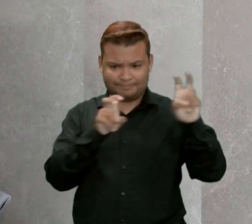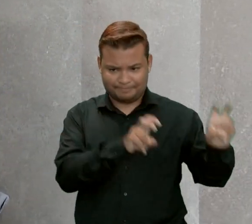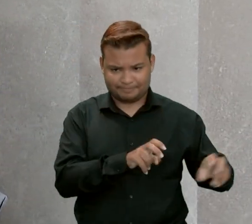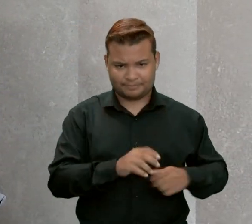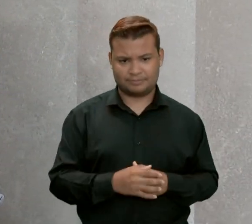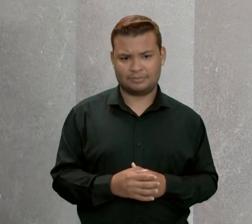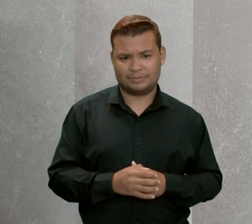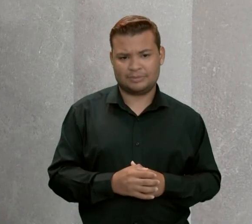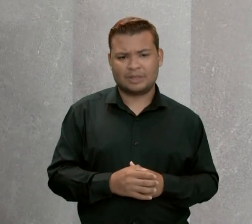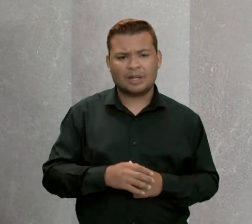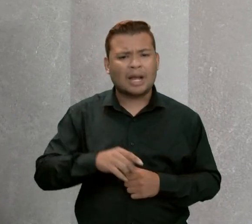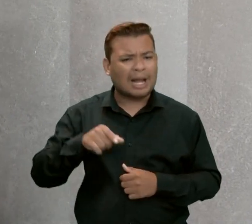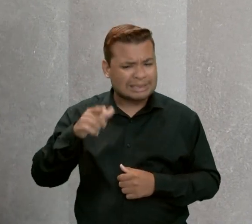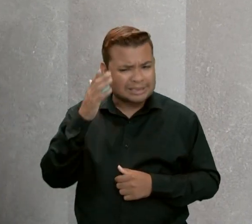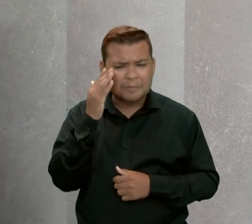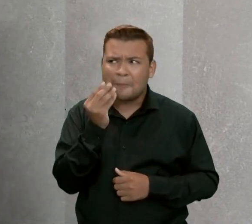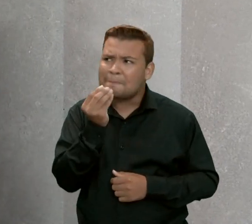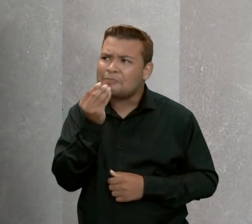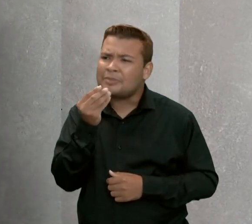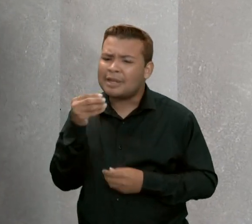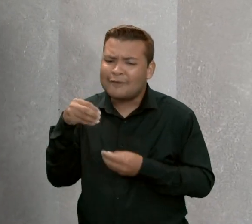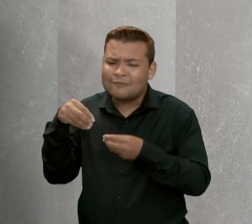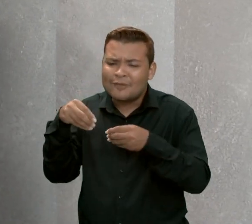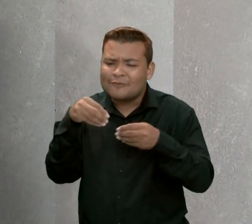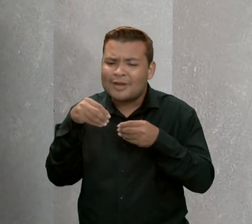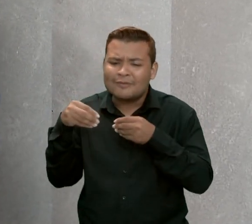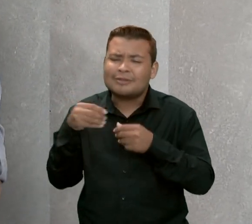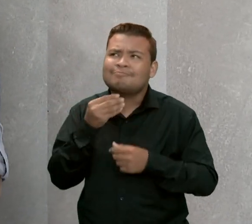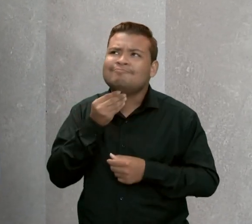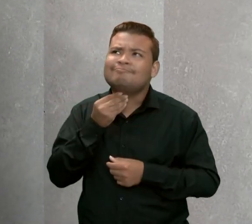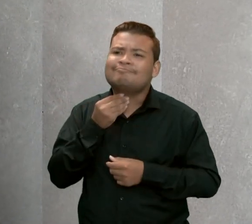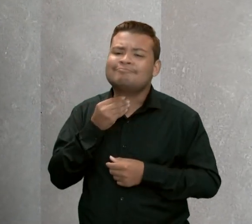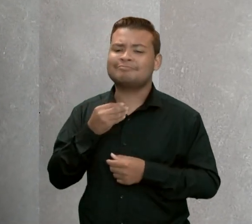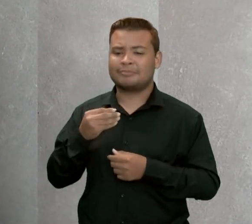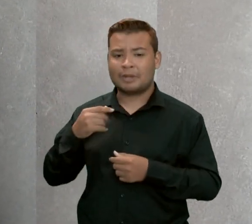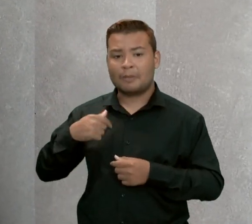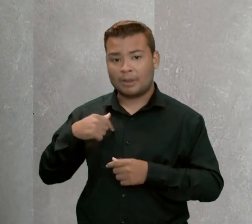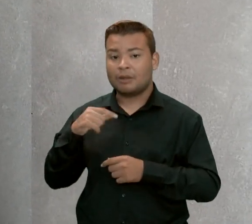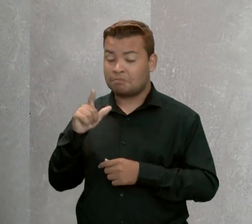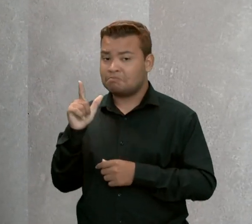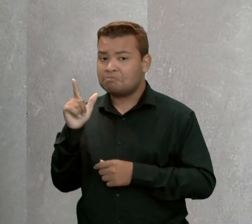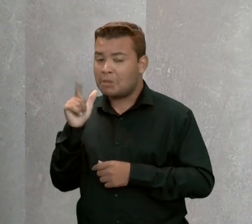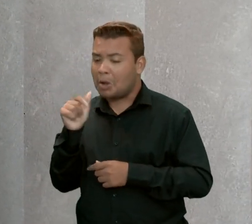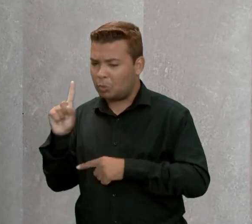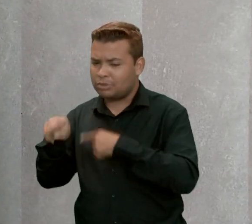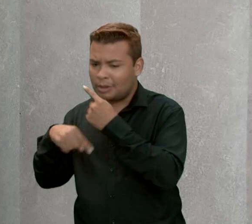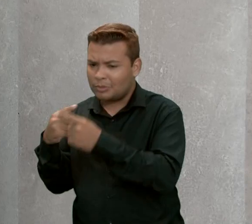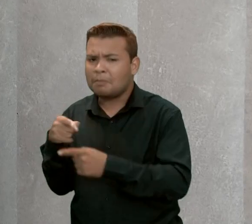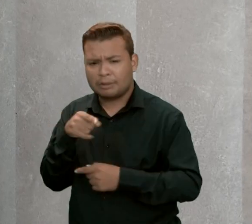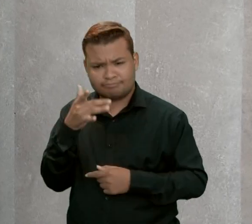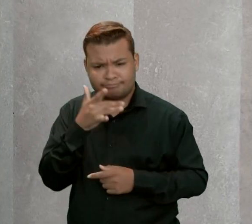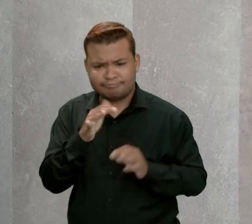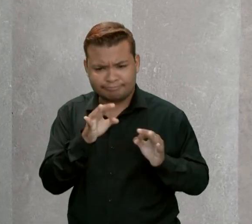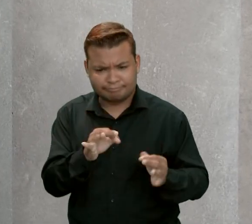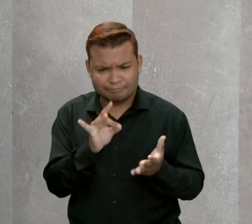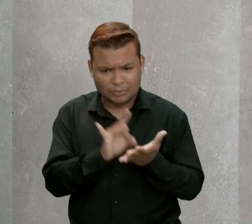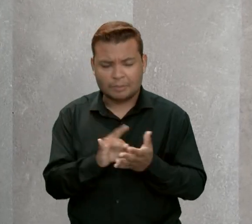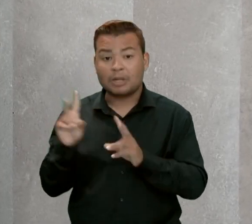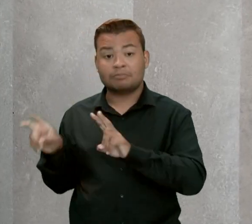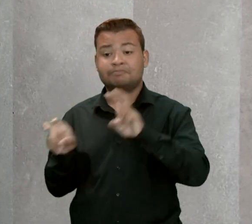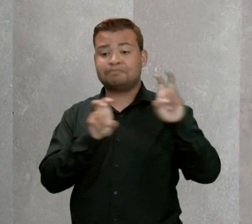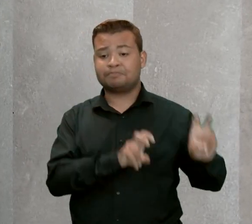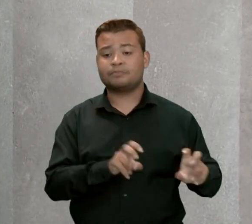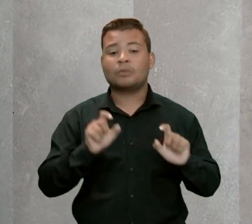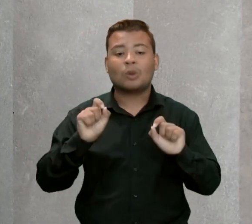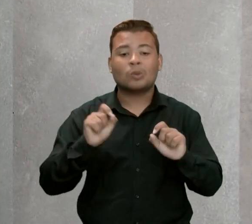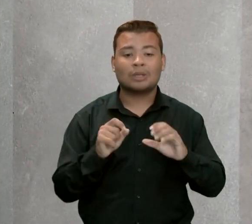meio farinhentozinho, gente, está pegando aqui na garganta, mas beber uma água ali, ó, gostoso viu? Mudando de assunto agora, então, eu conto para vocês que o